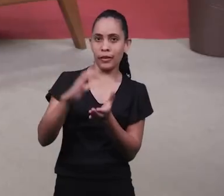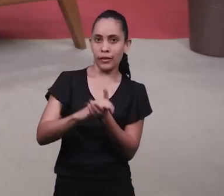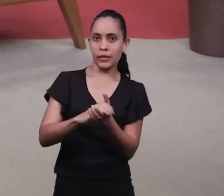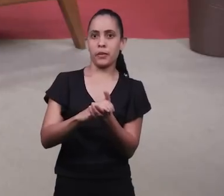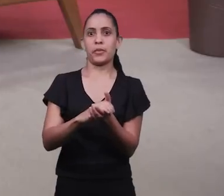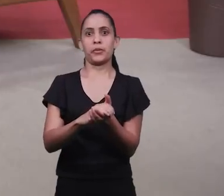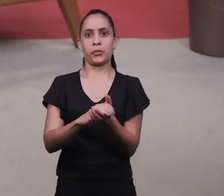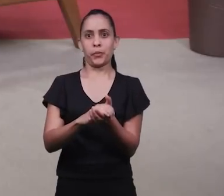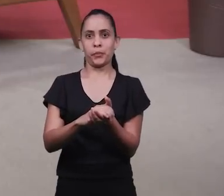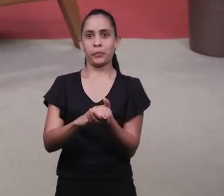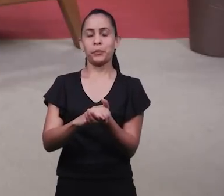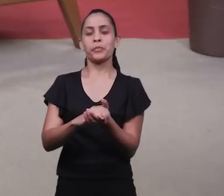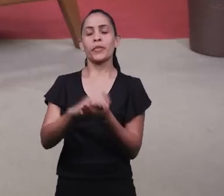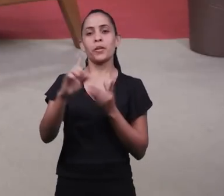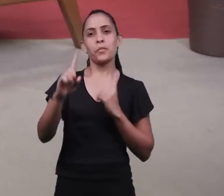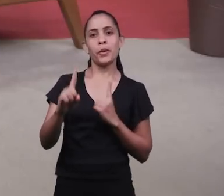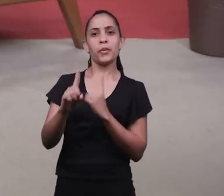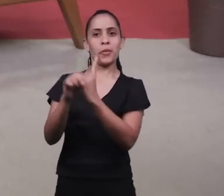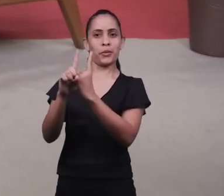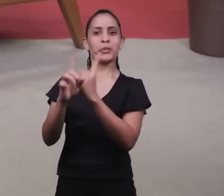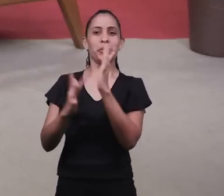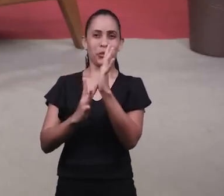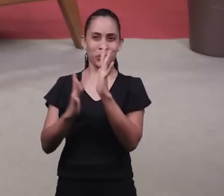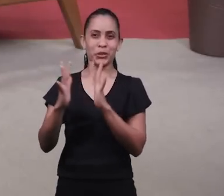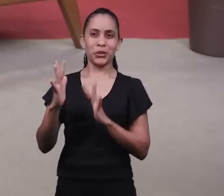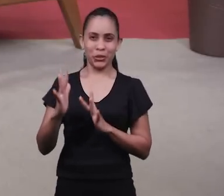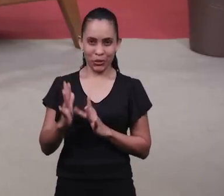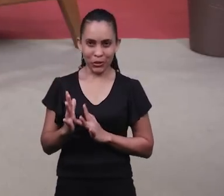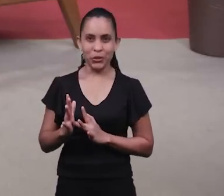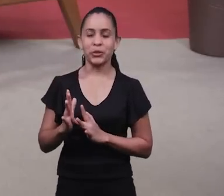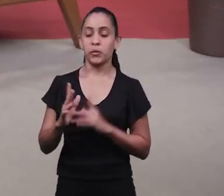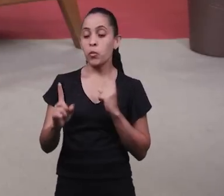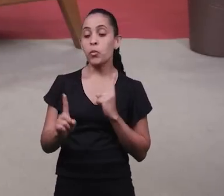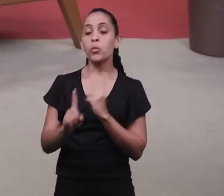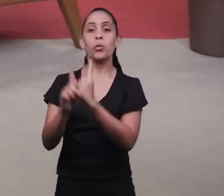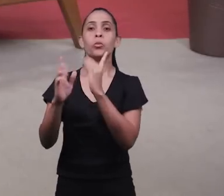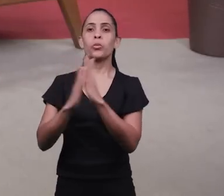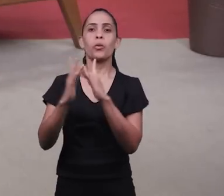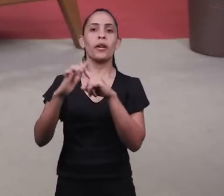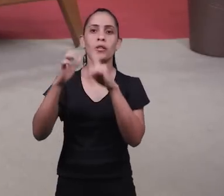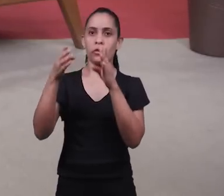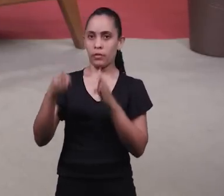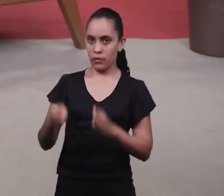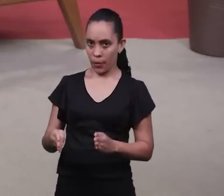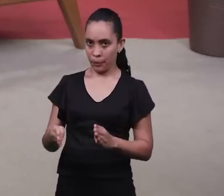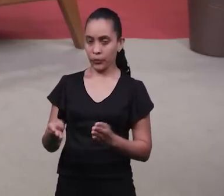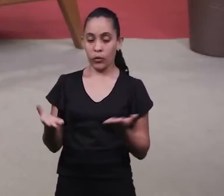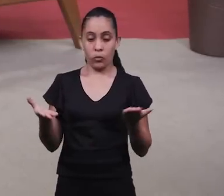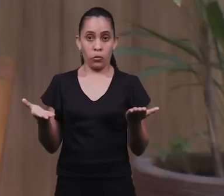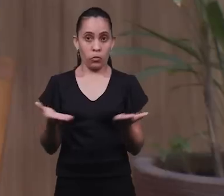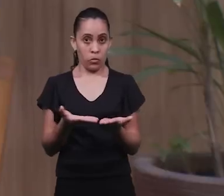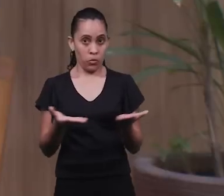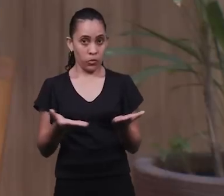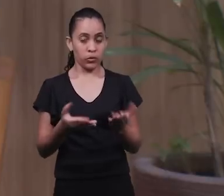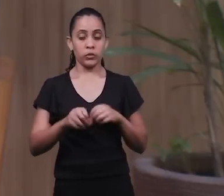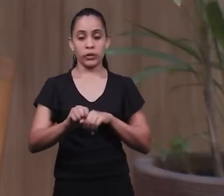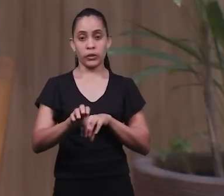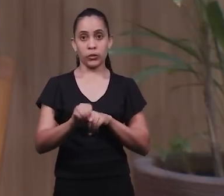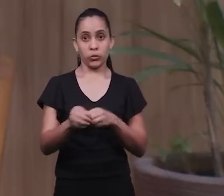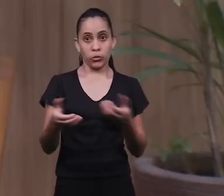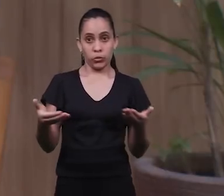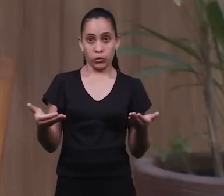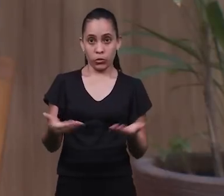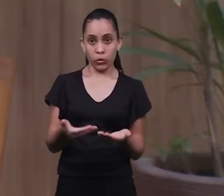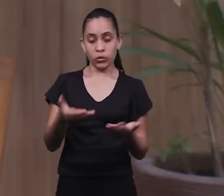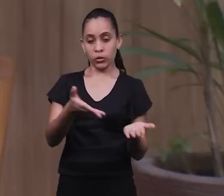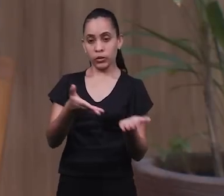ensejo, para o casamento, para o encontro dele, Jesus, com a sua igreja fiel. No programa de hoje, no